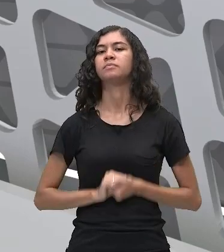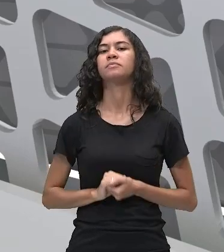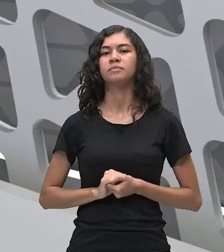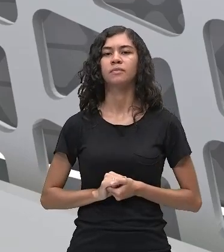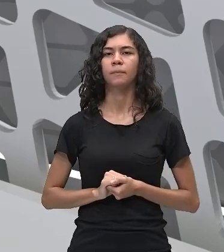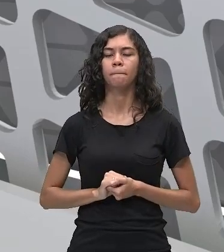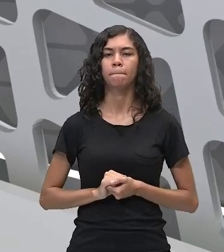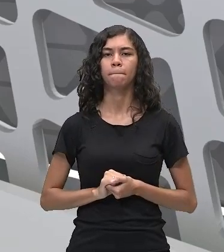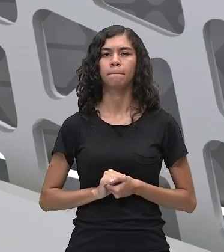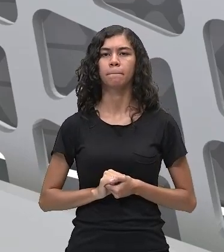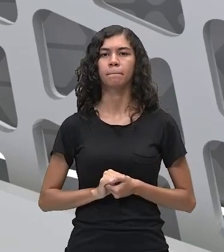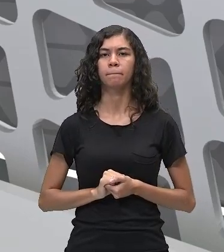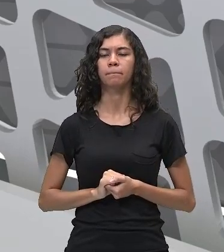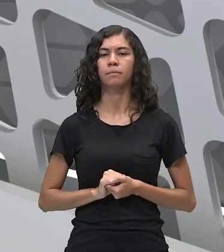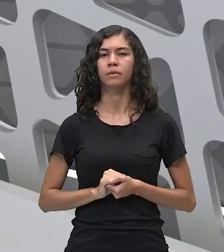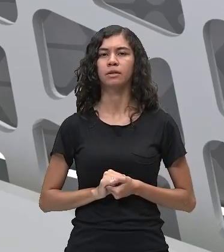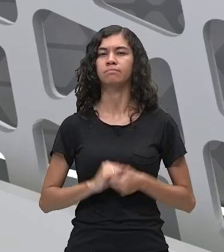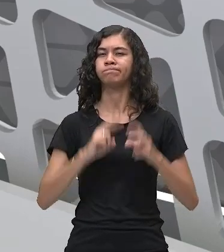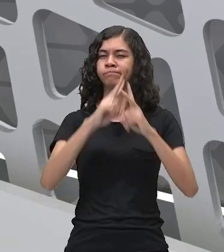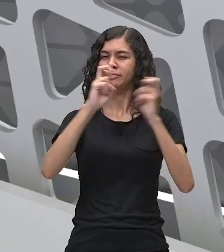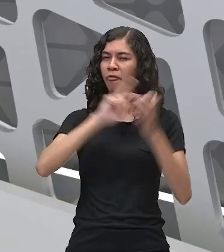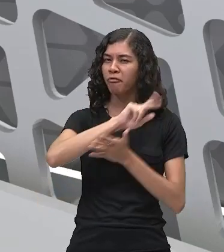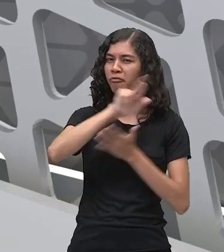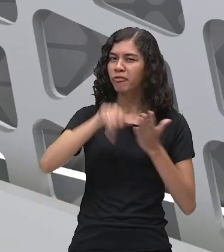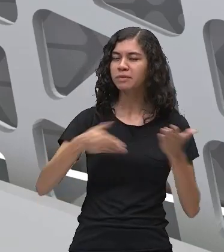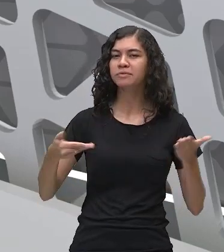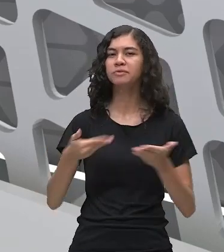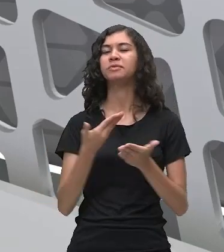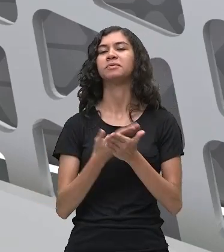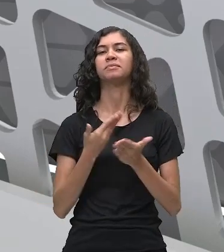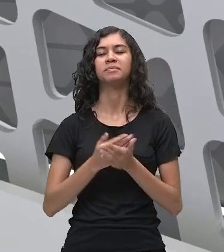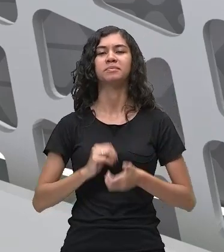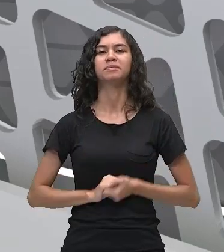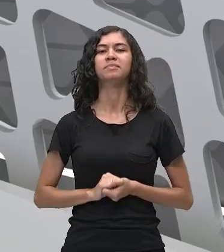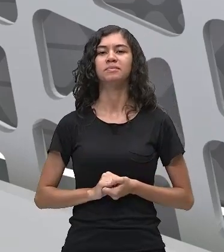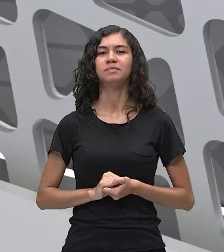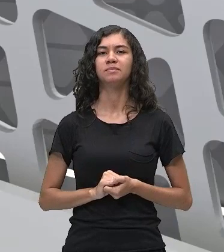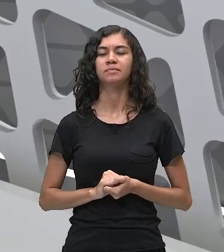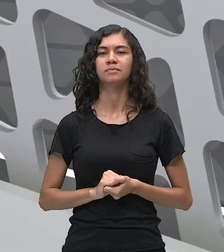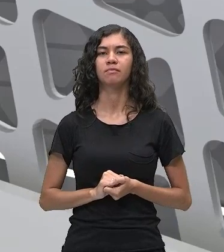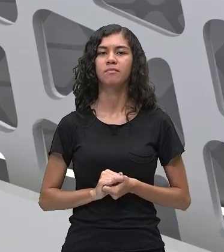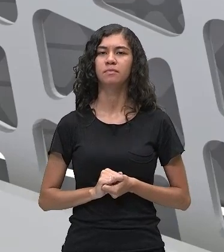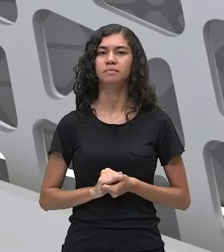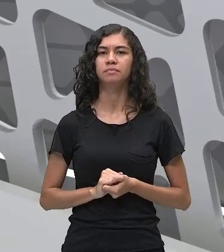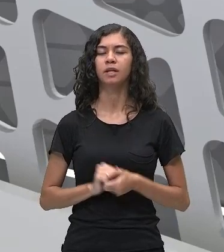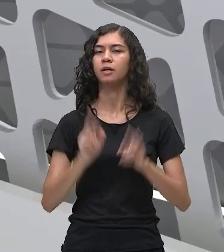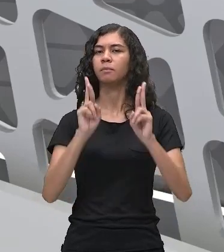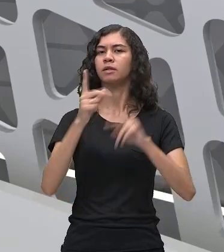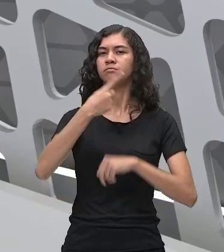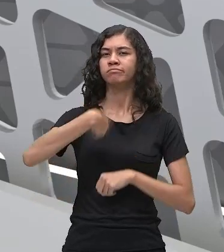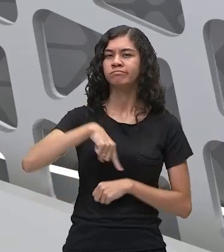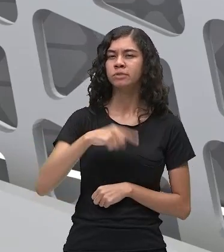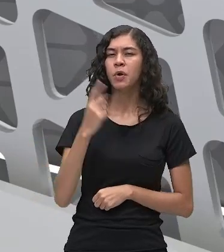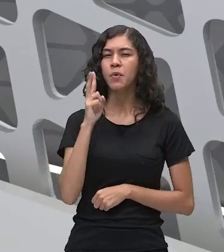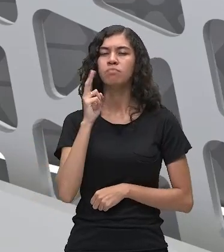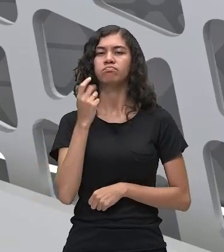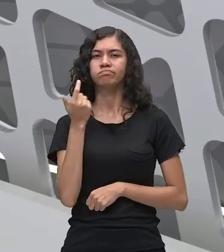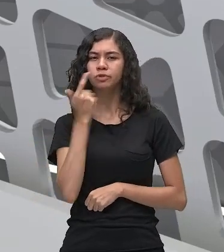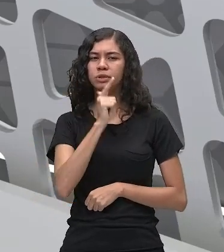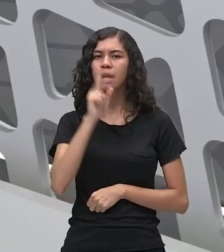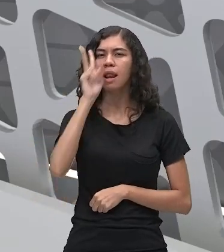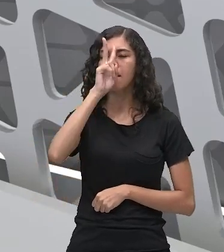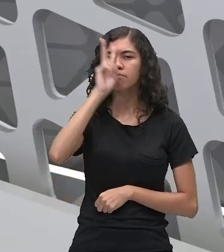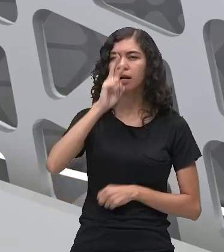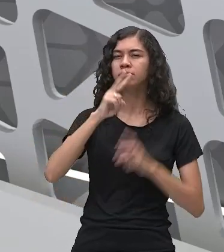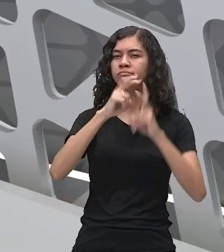Quase a gente maratonou, né? Como o pessoal diz. Vamos lá então. Aí espero que você tenha relembrado muitos